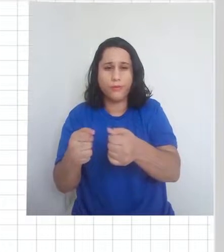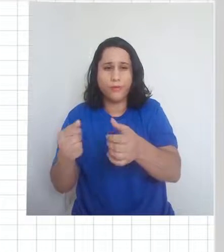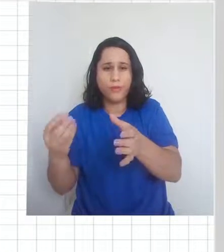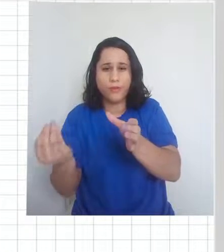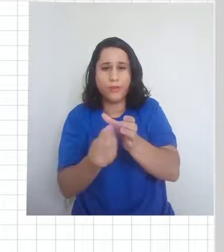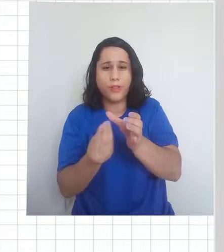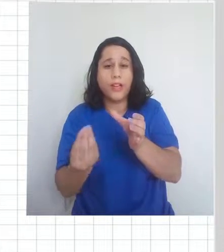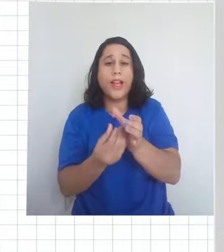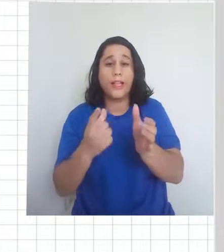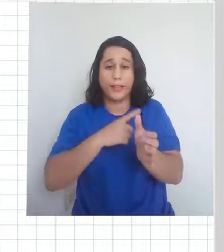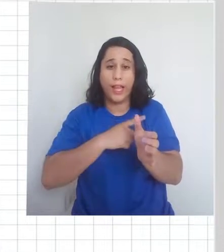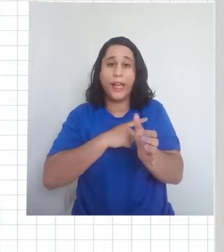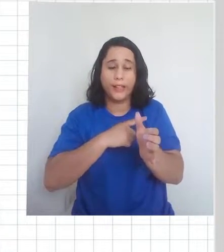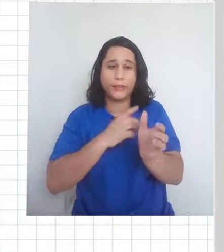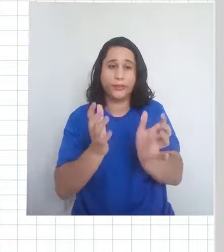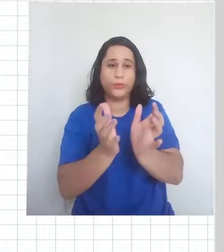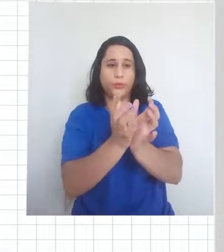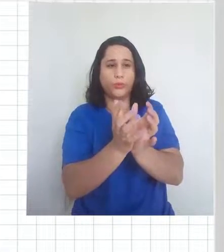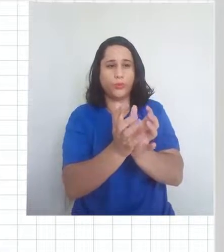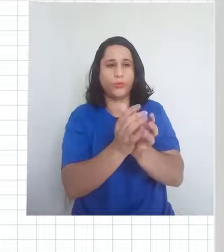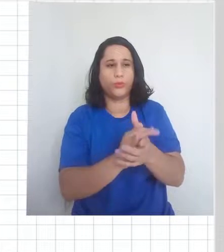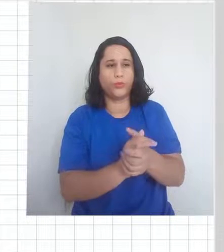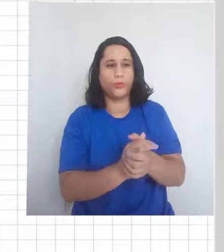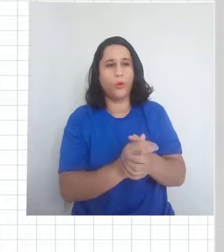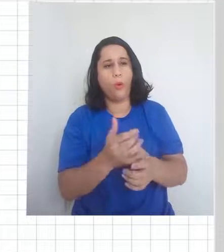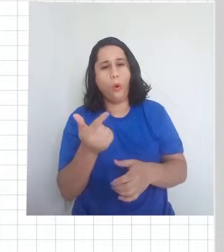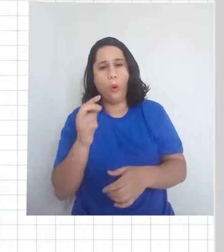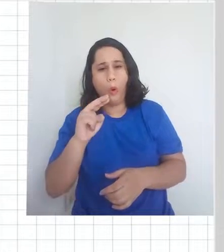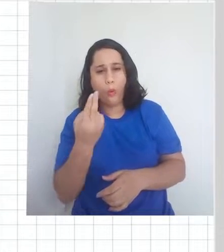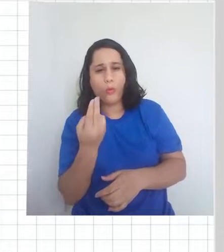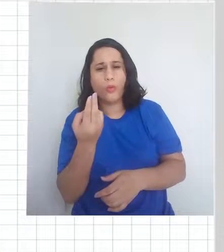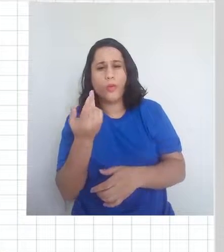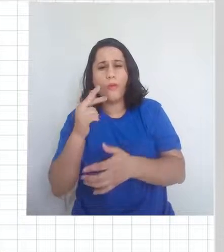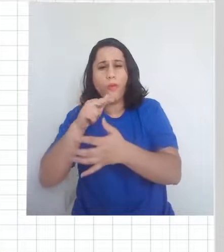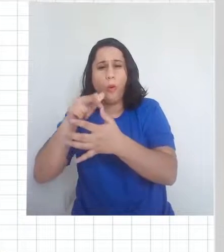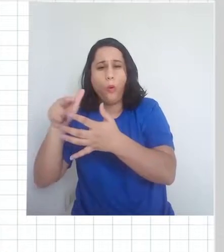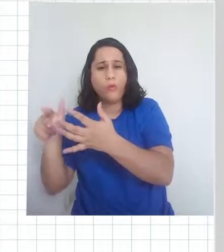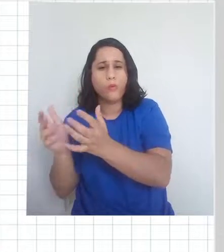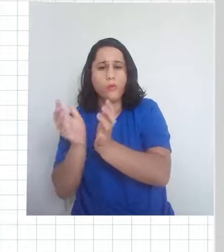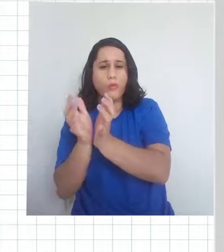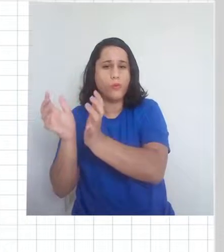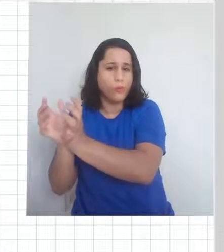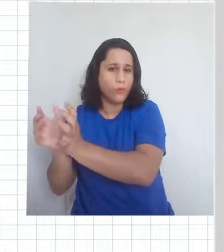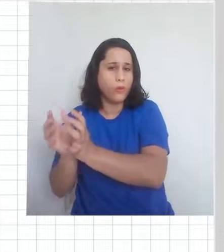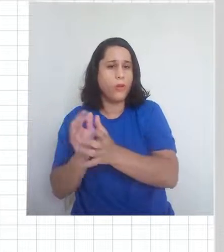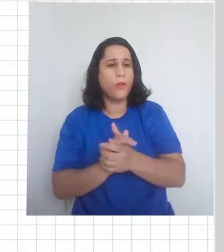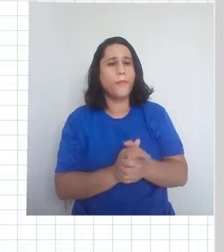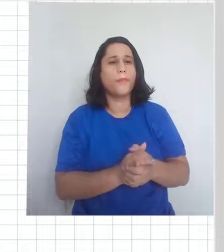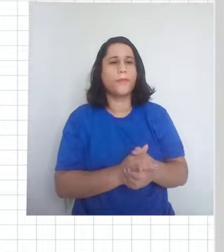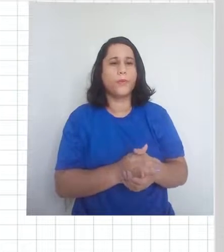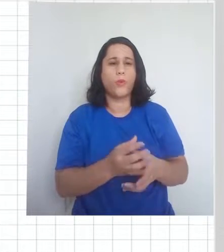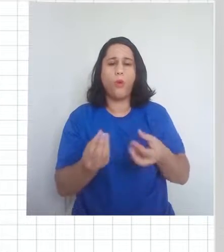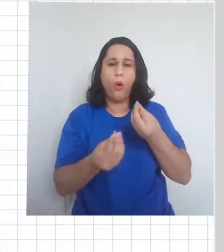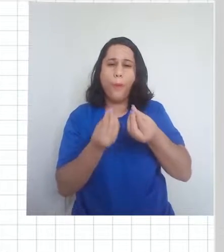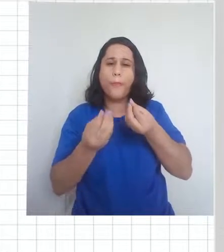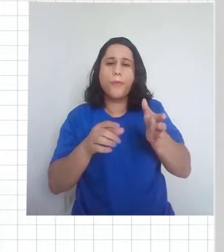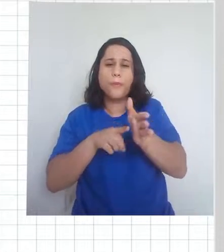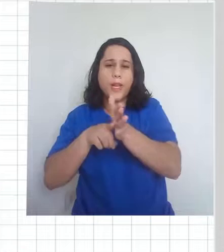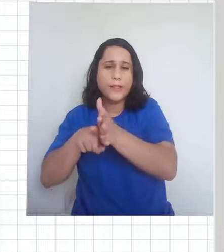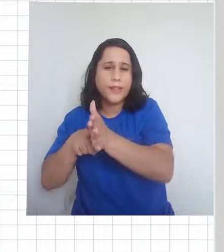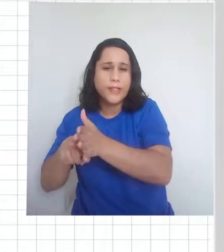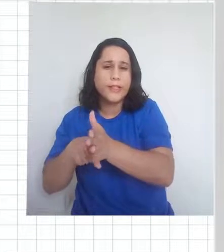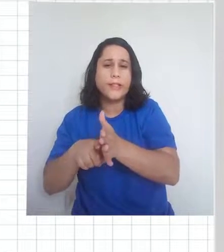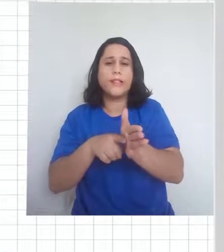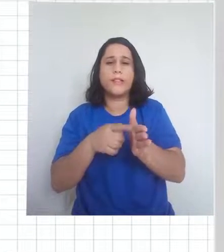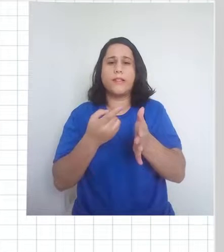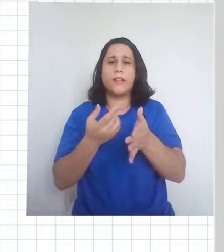no conjunto. Ou nos conjuntos. Tá certo? Que isso aí é representado, geralmente, por forma de pesquisas,